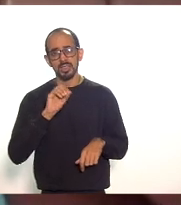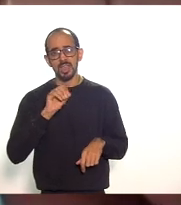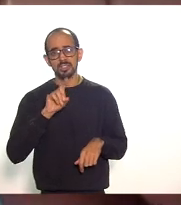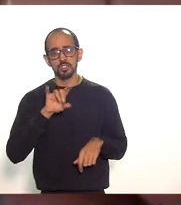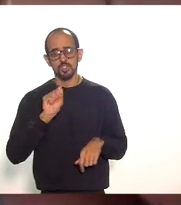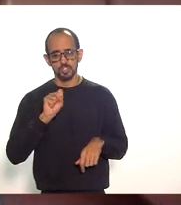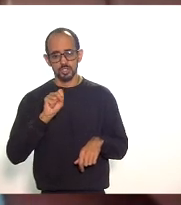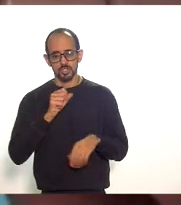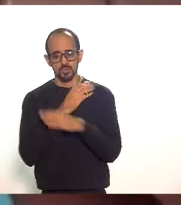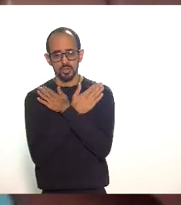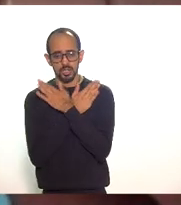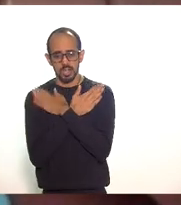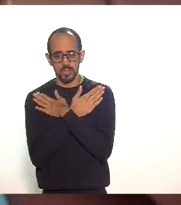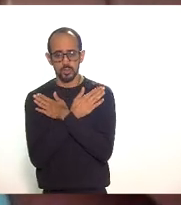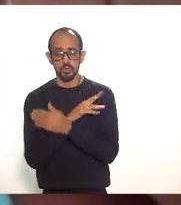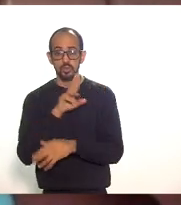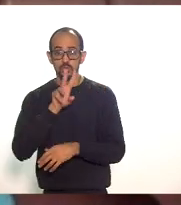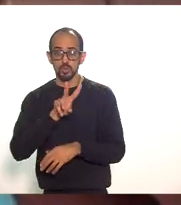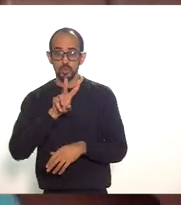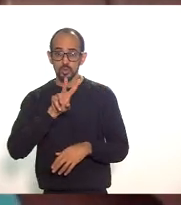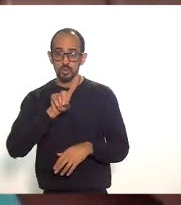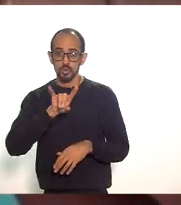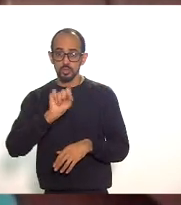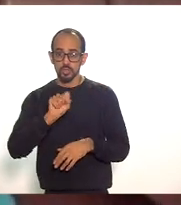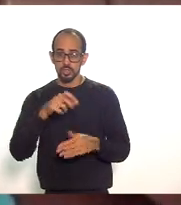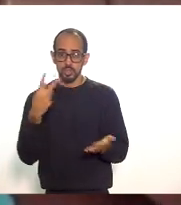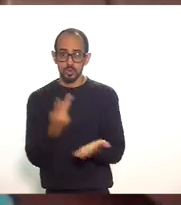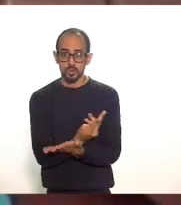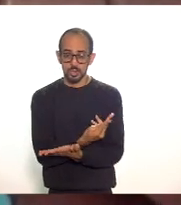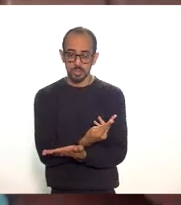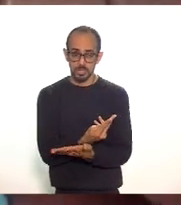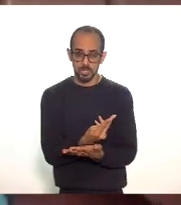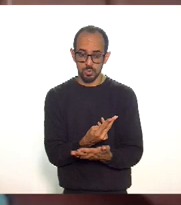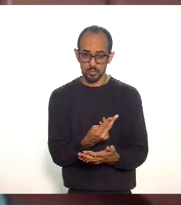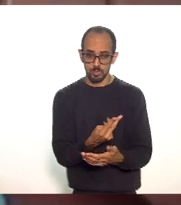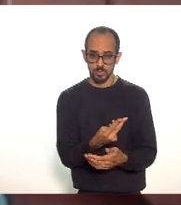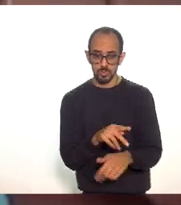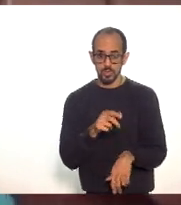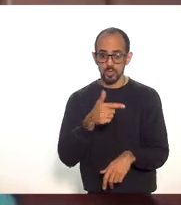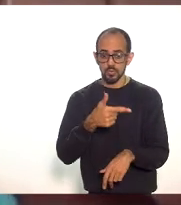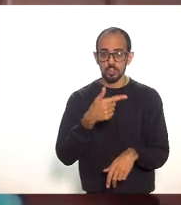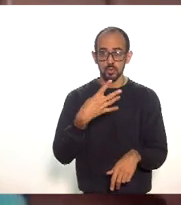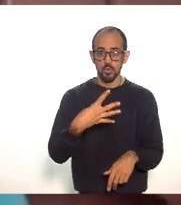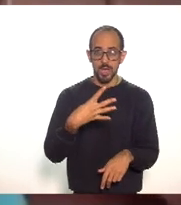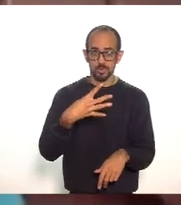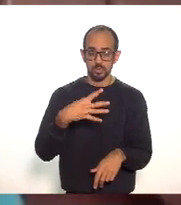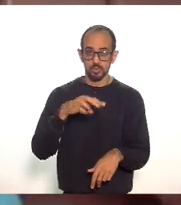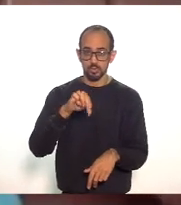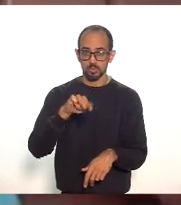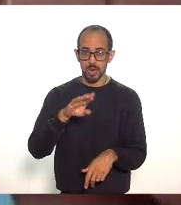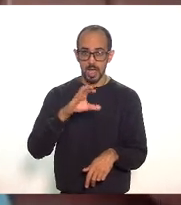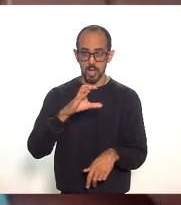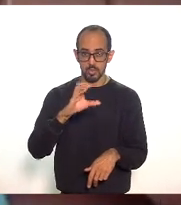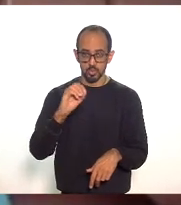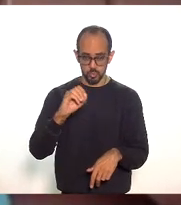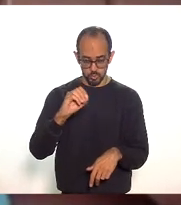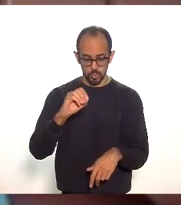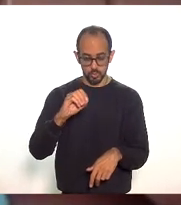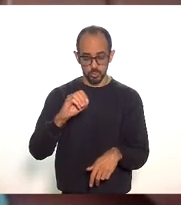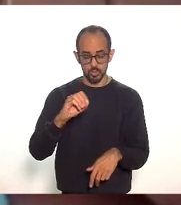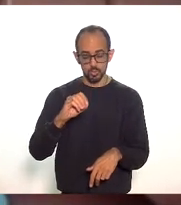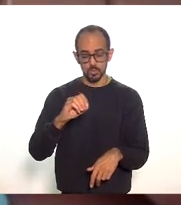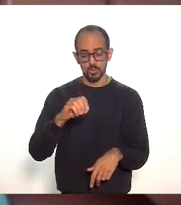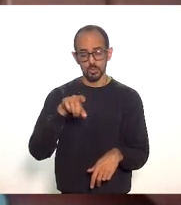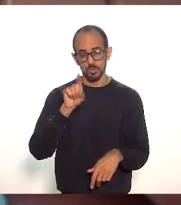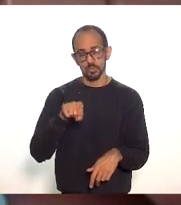datas aconteceram nesse interregno. No dia 24 de março, que foi,